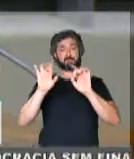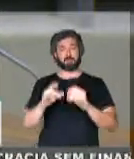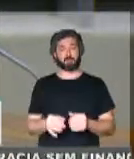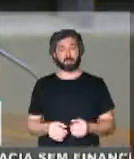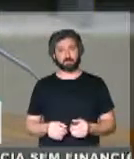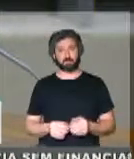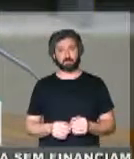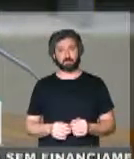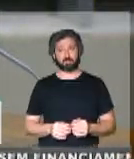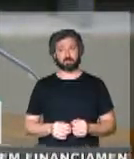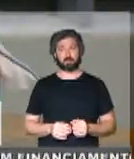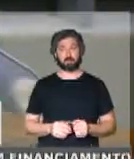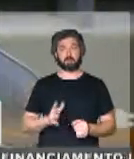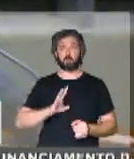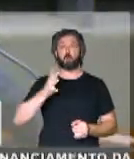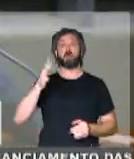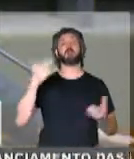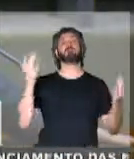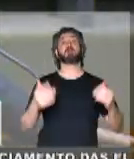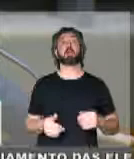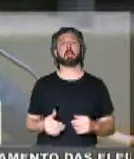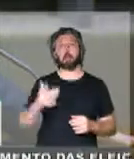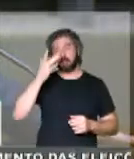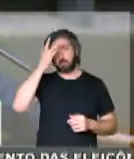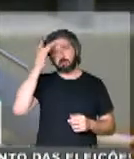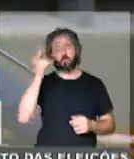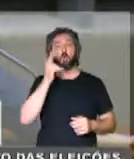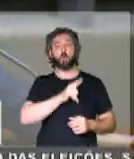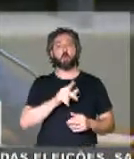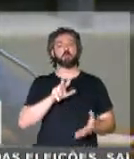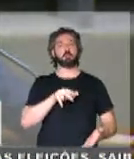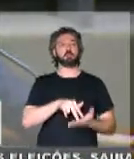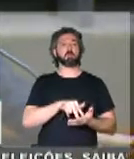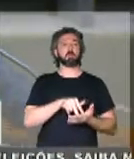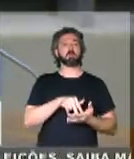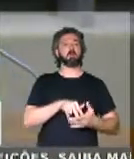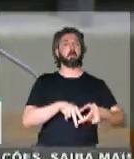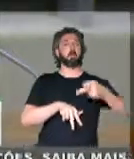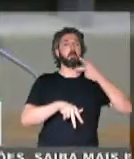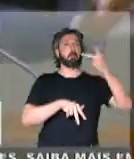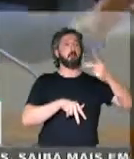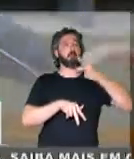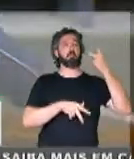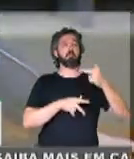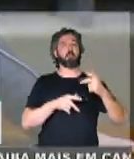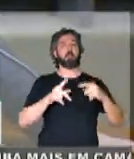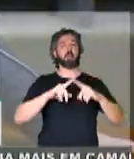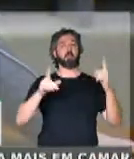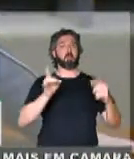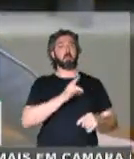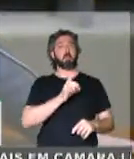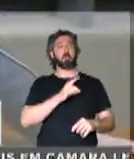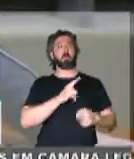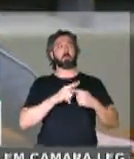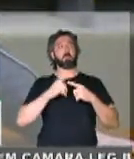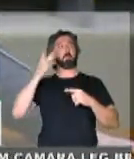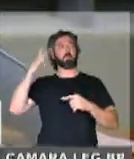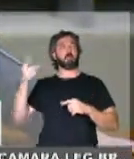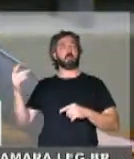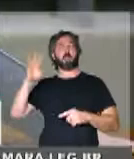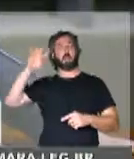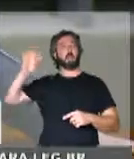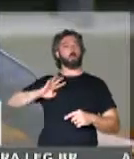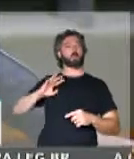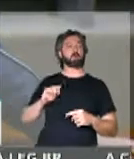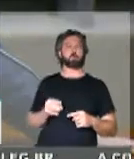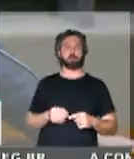privilegiado. Coragem daqueles que conseguem usar essa tribuna sem ter nenhuma amarra política. Daqueles